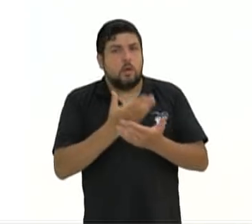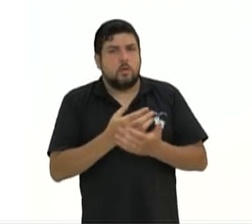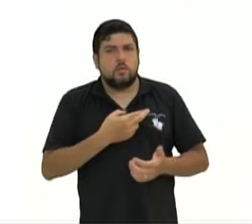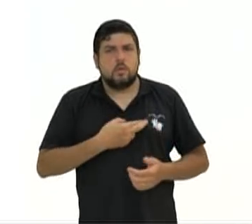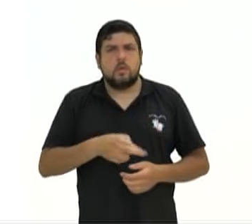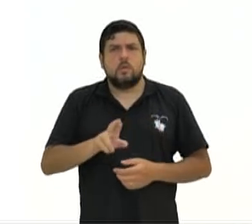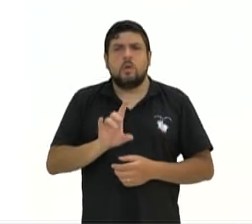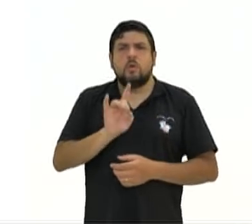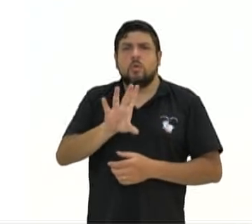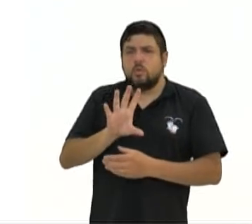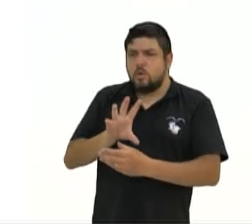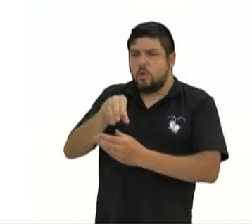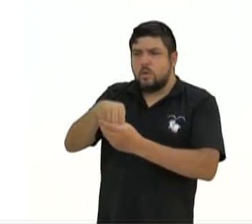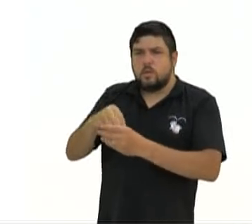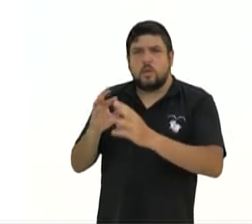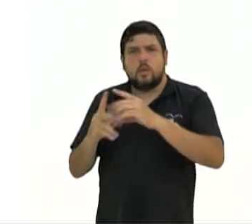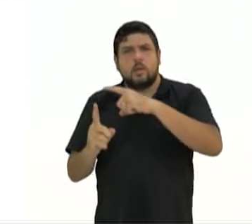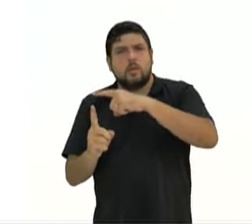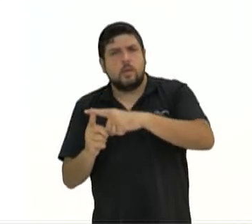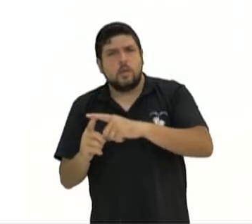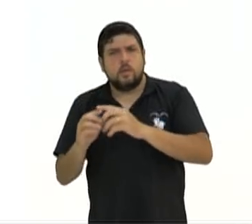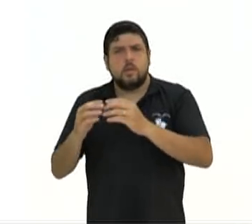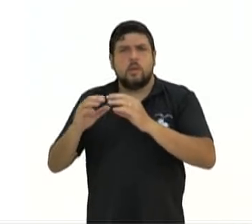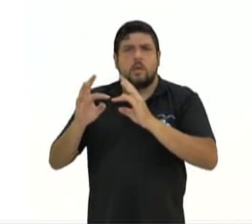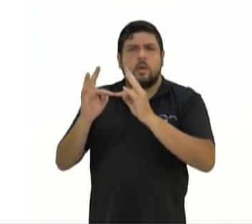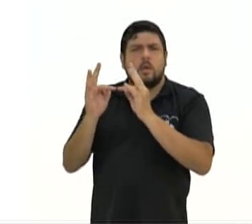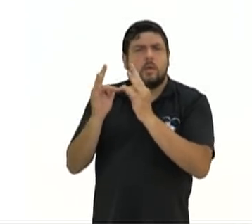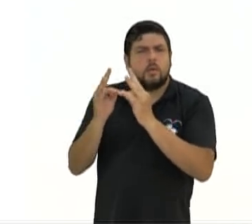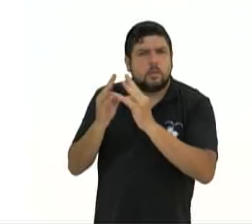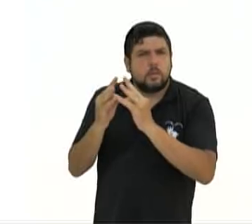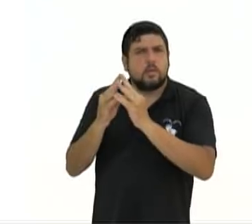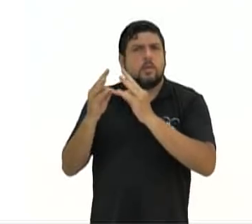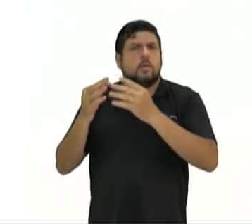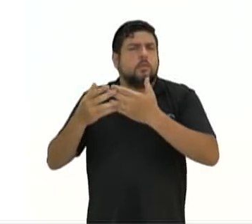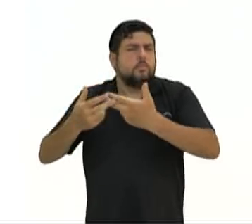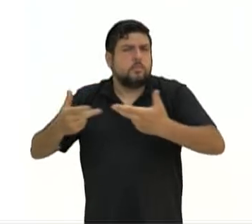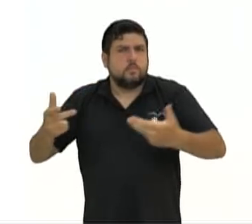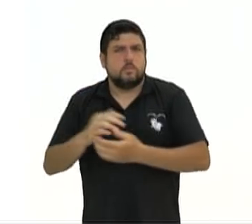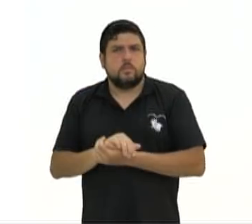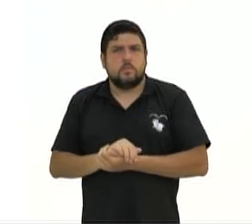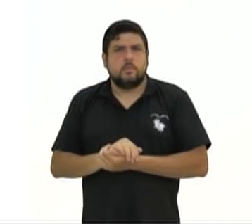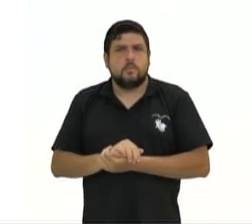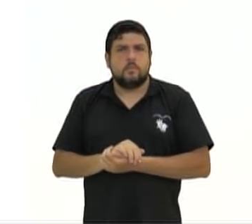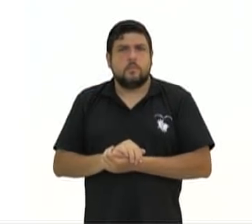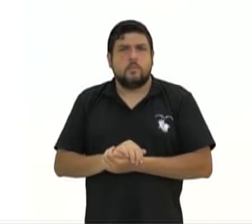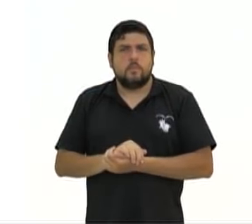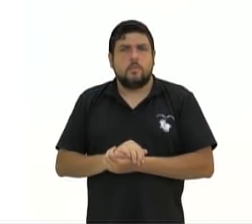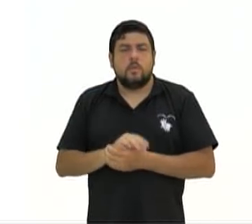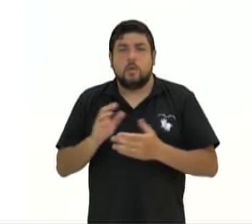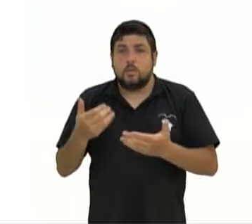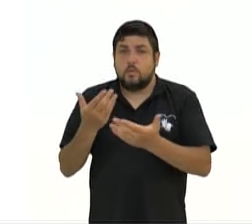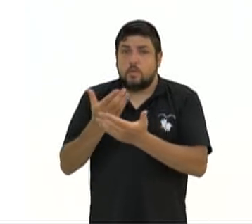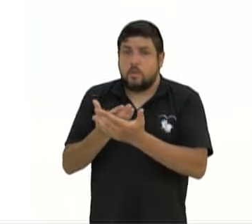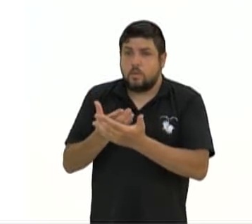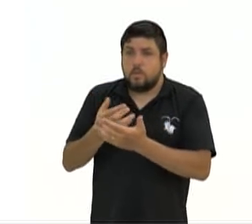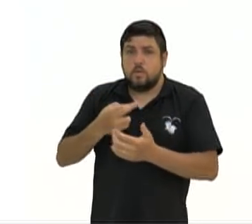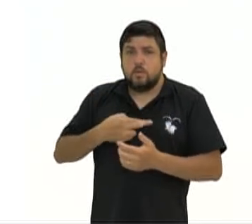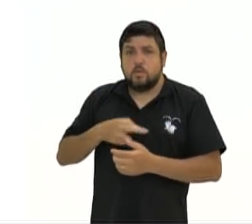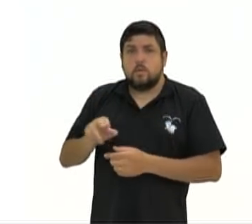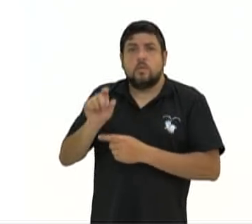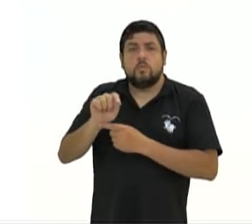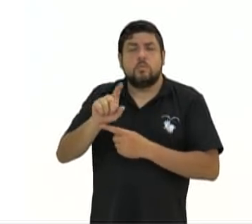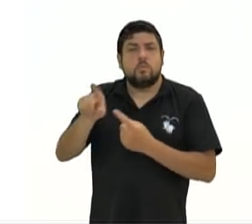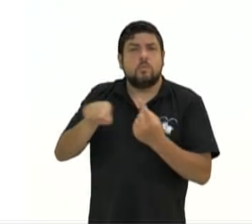nas igrejas, templos, sinagogas, enfim, nos lugares sagrados. Assim, as aulas de ensino religioso têm